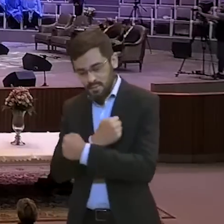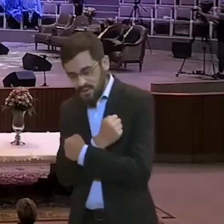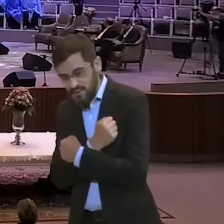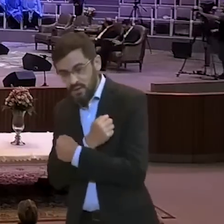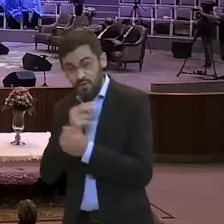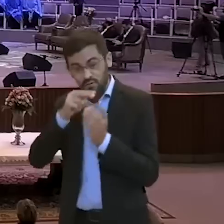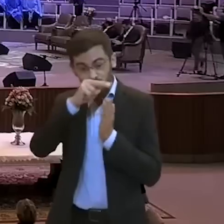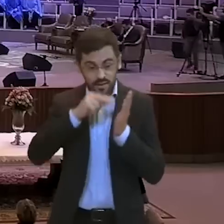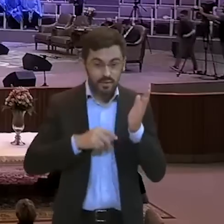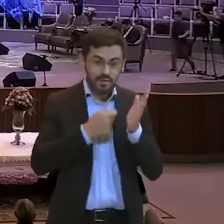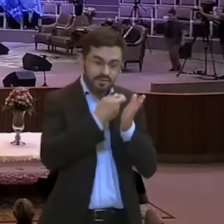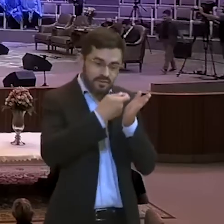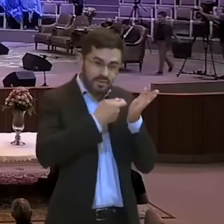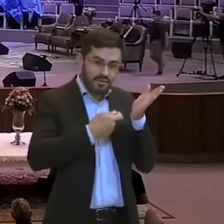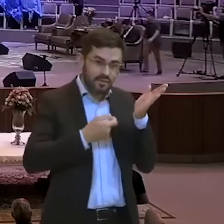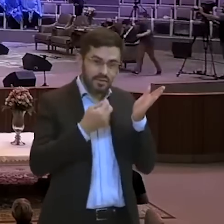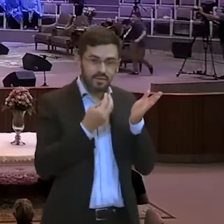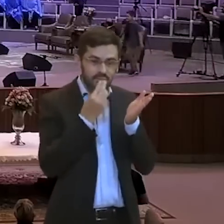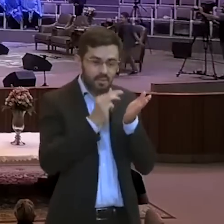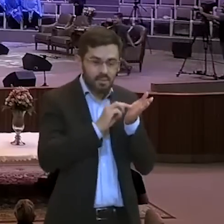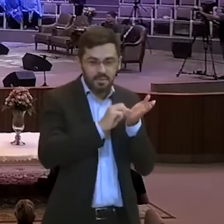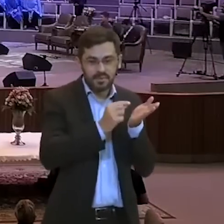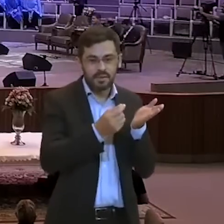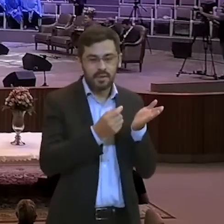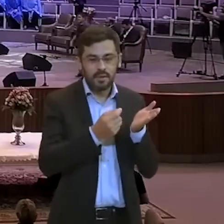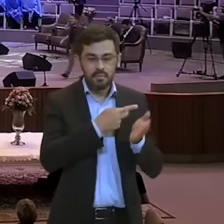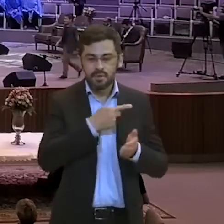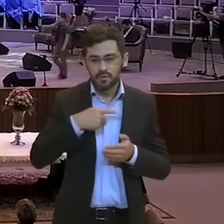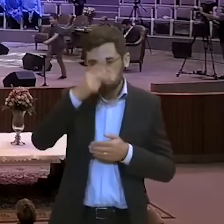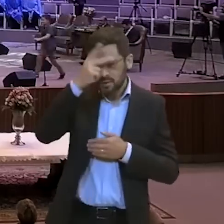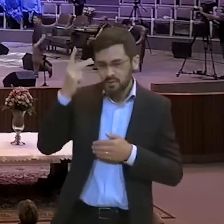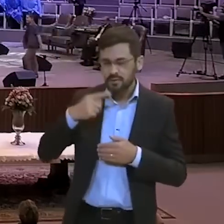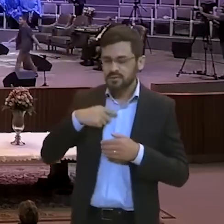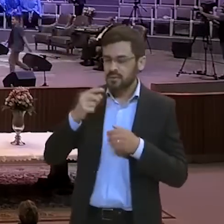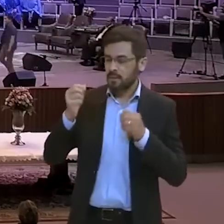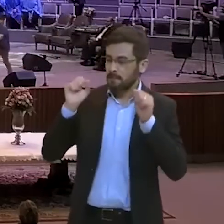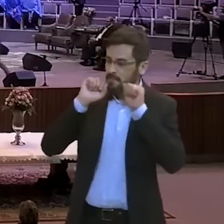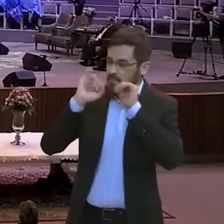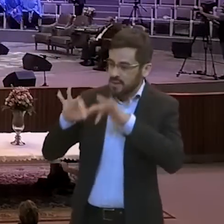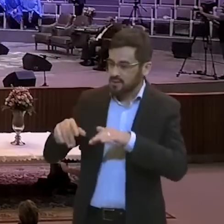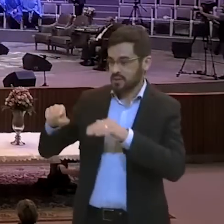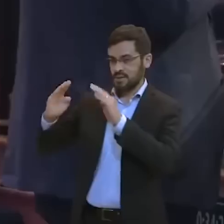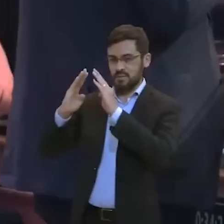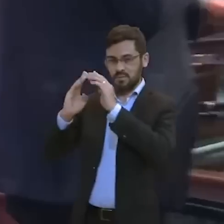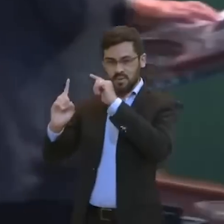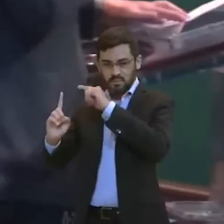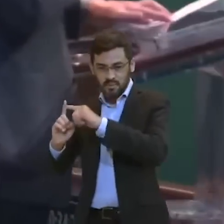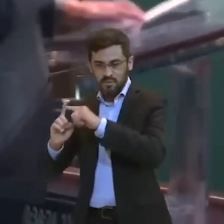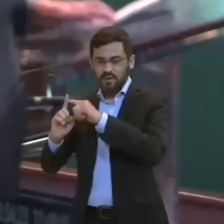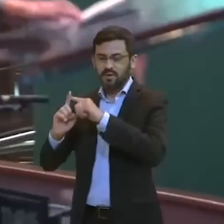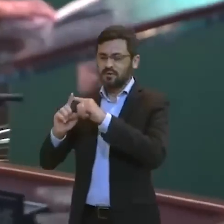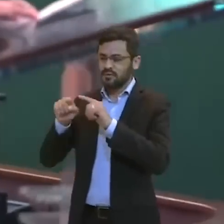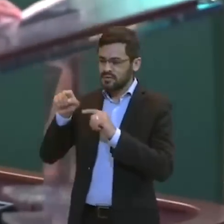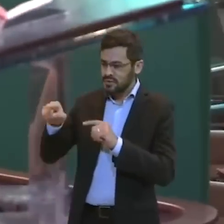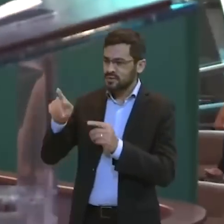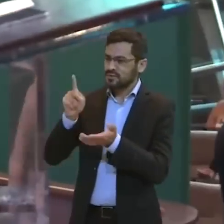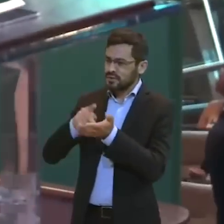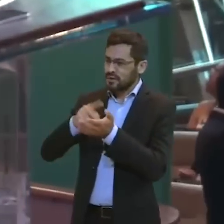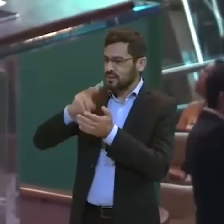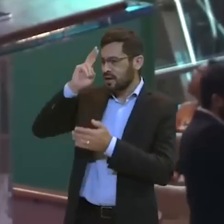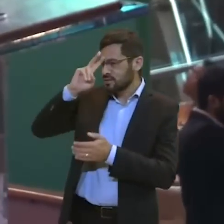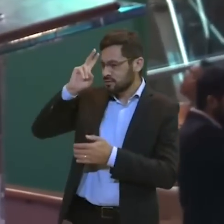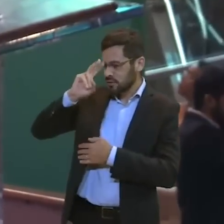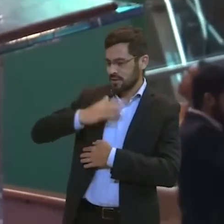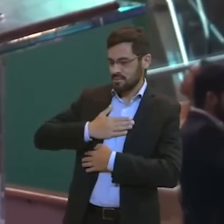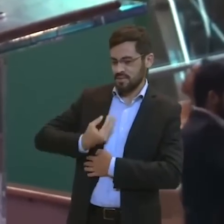vou ler o que ele escreveu aqui, ó. Pastor Pascoal, o senhor é uma bênção para a nossa igreja. Você faz parte da história